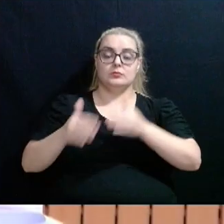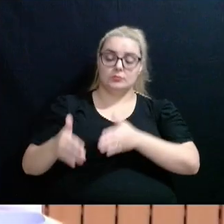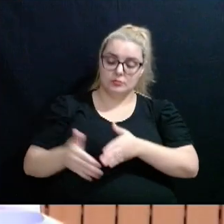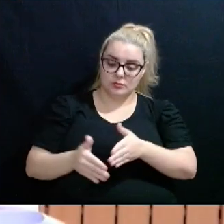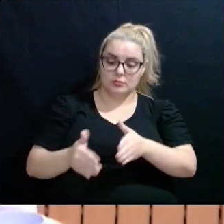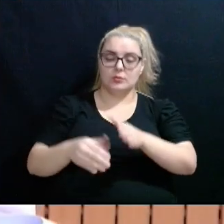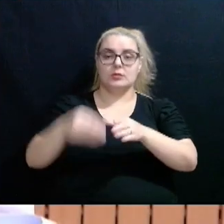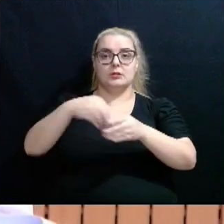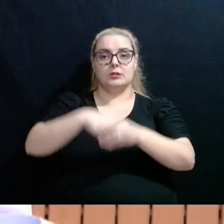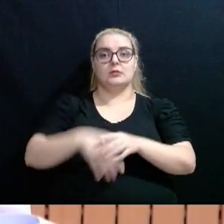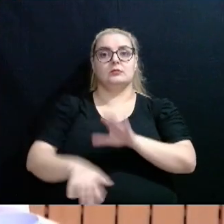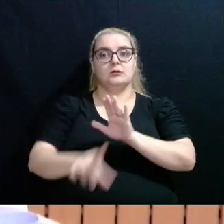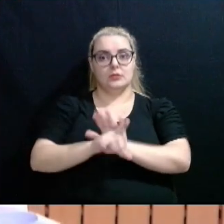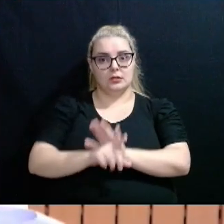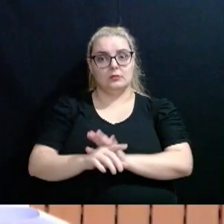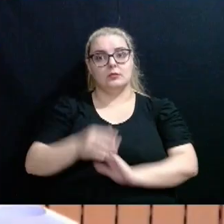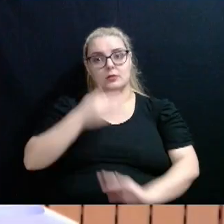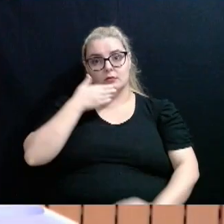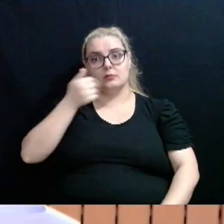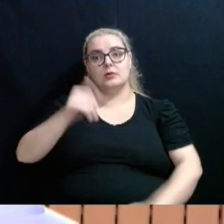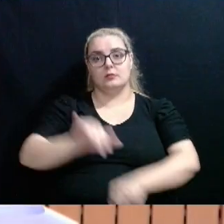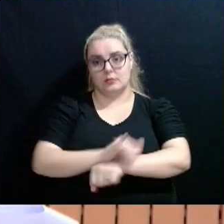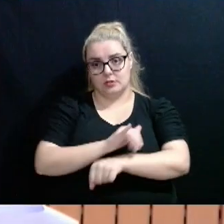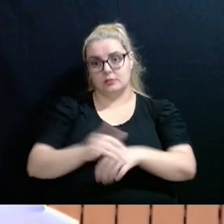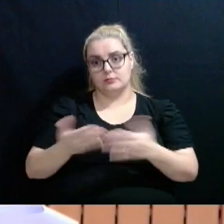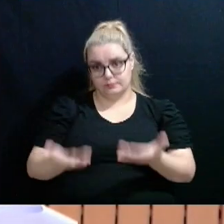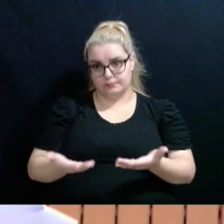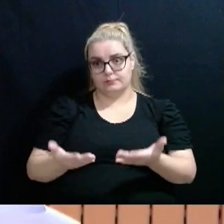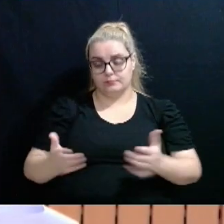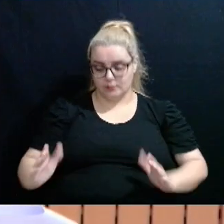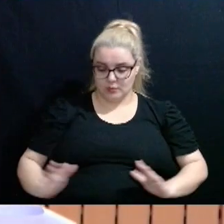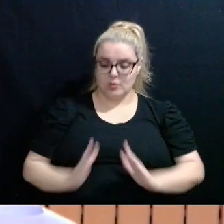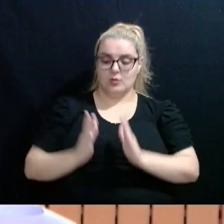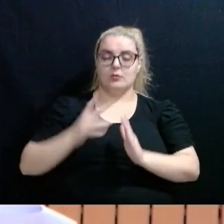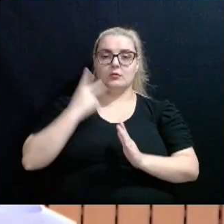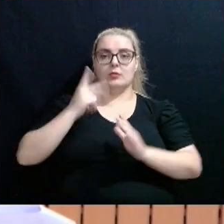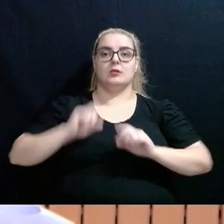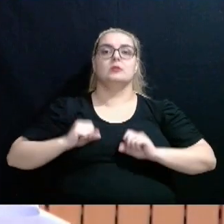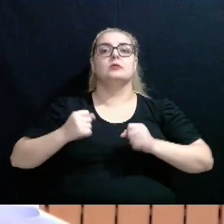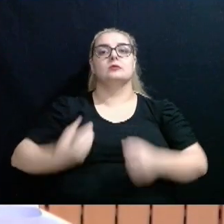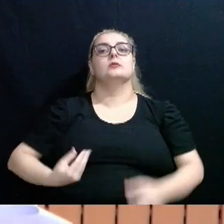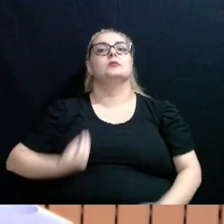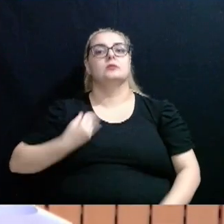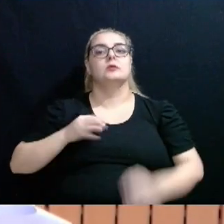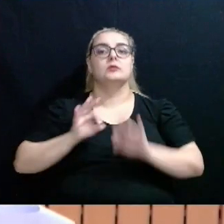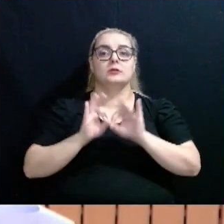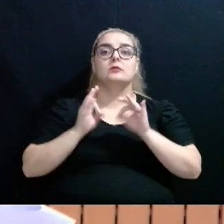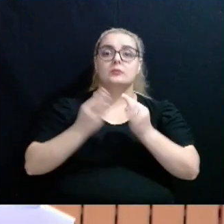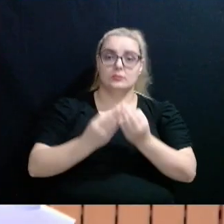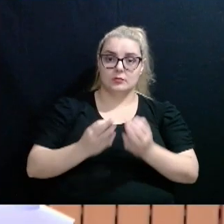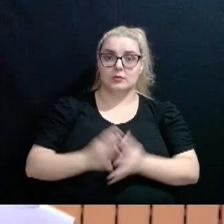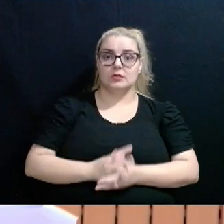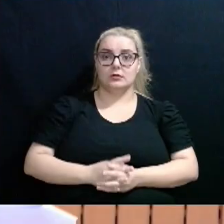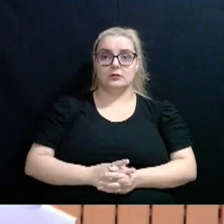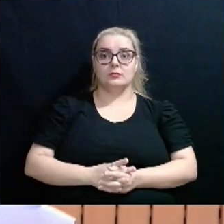legislação. É uma iniciativa da Frente Parlamentar em Defesa da Vida e da Família e